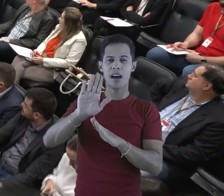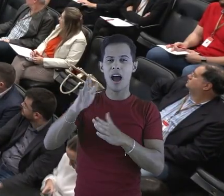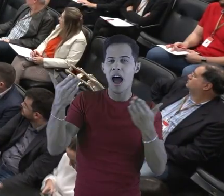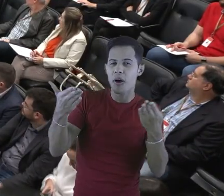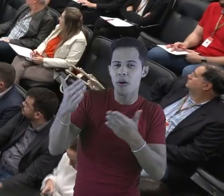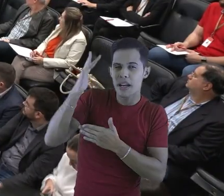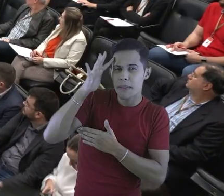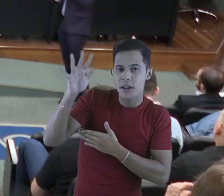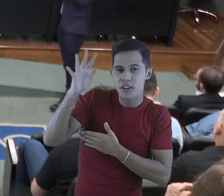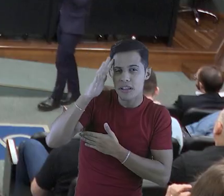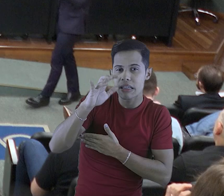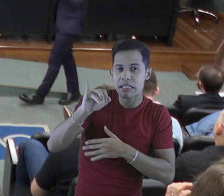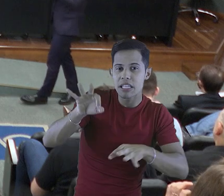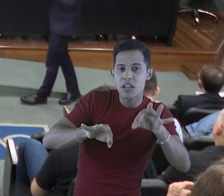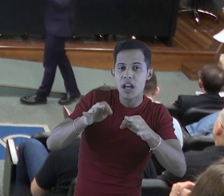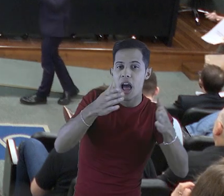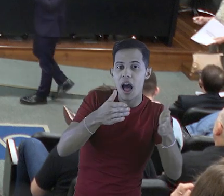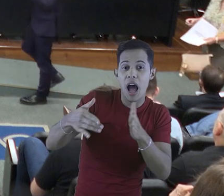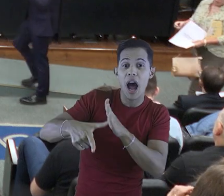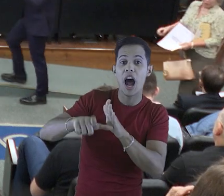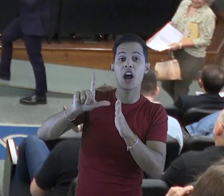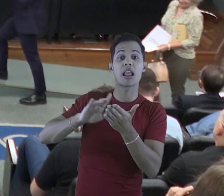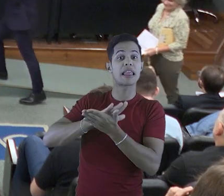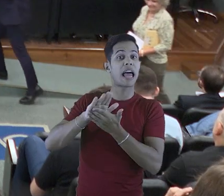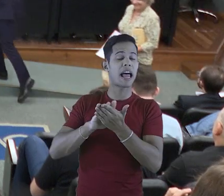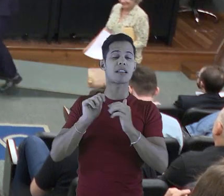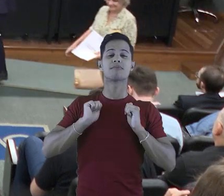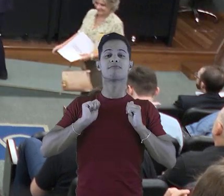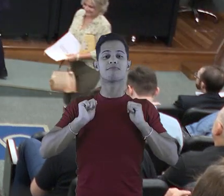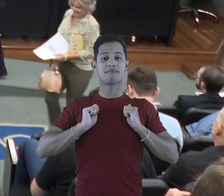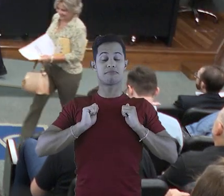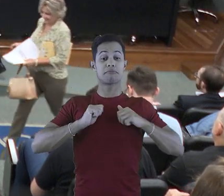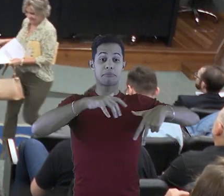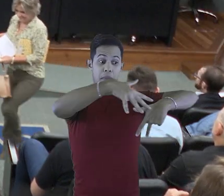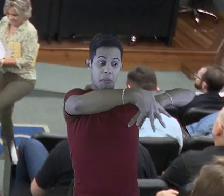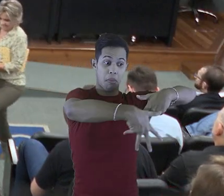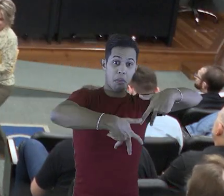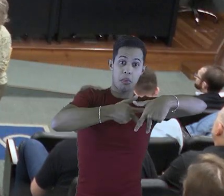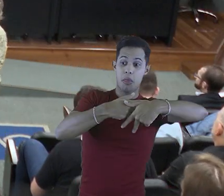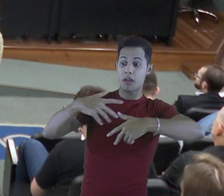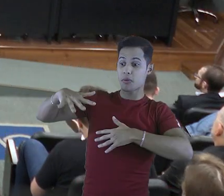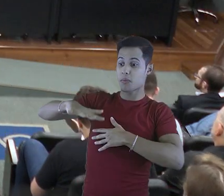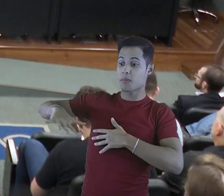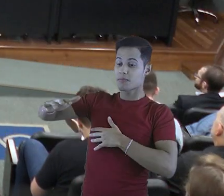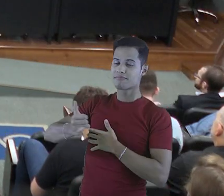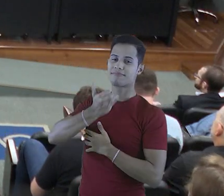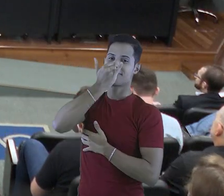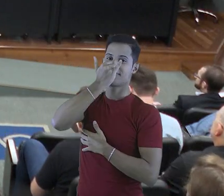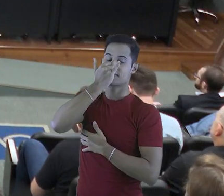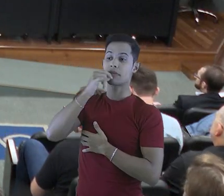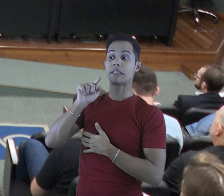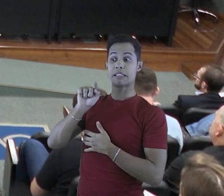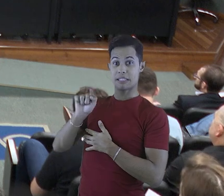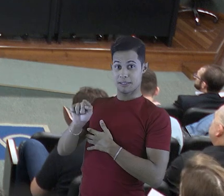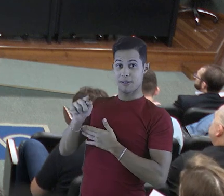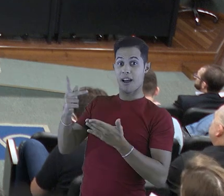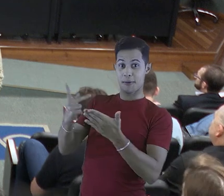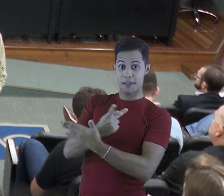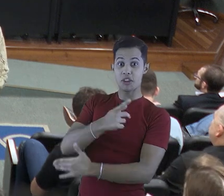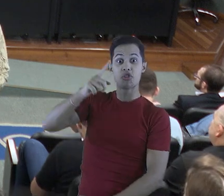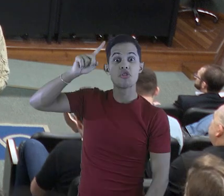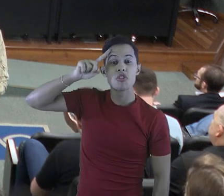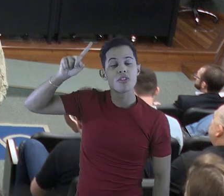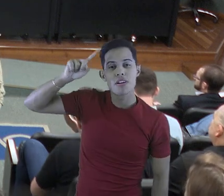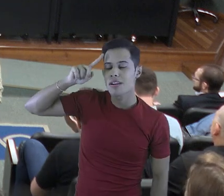feito a lição de casa, eles estavam na mão do sequestrador de dados, e isso acontece diariamente. E aí o que aconteceu? A